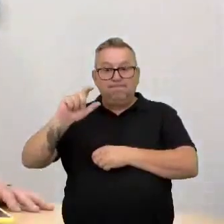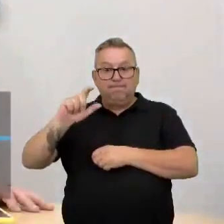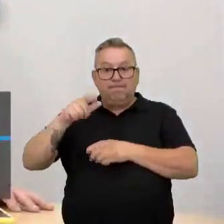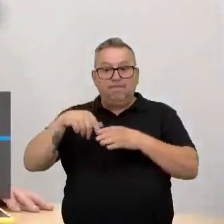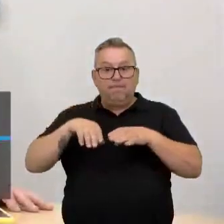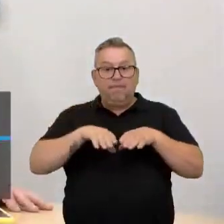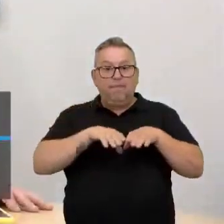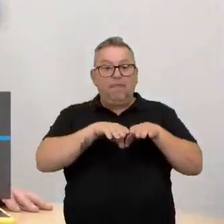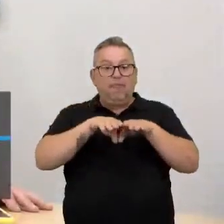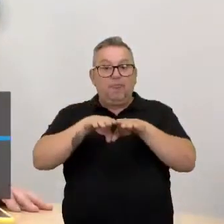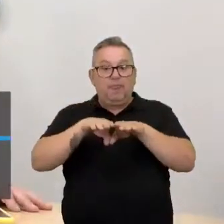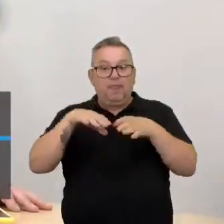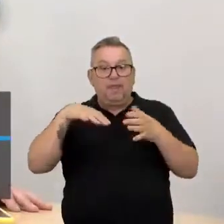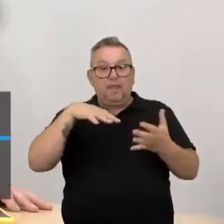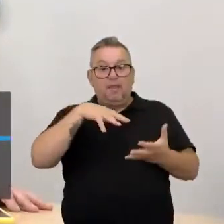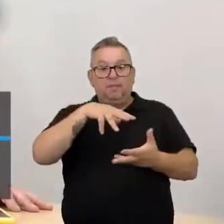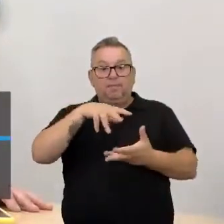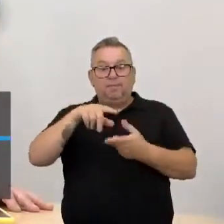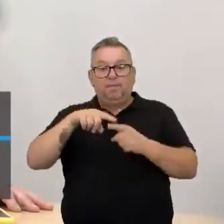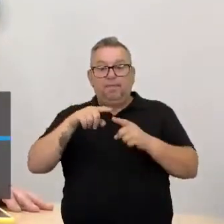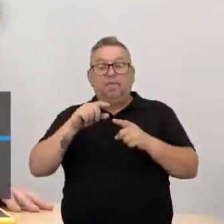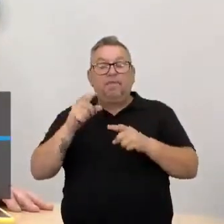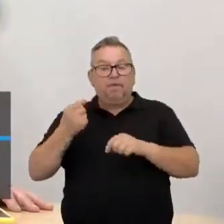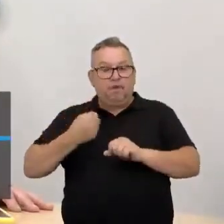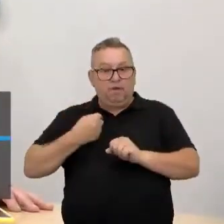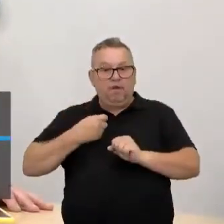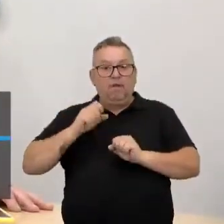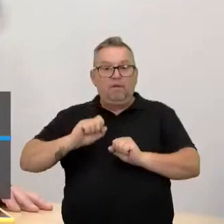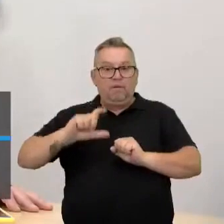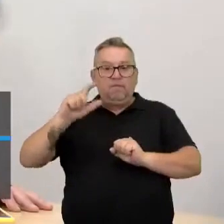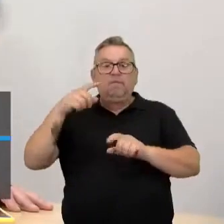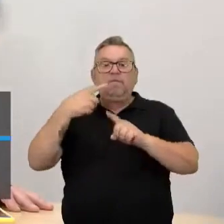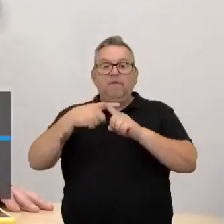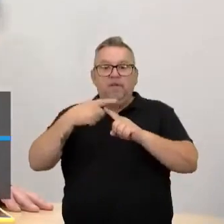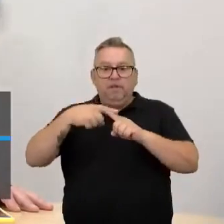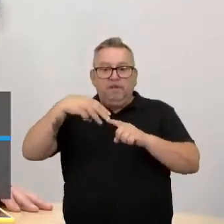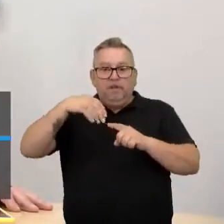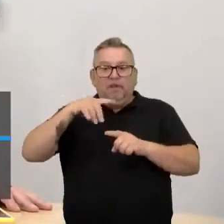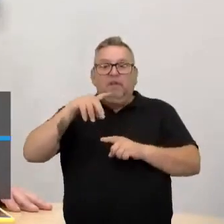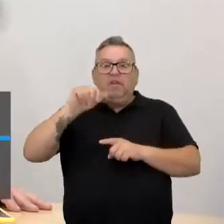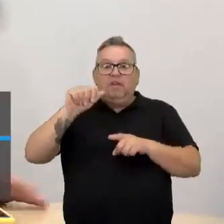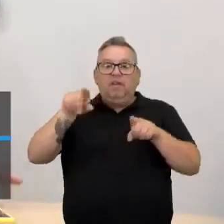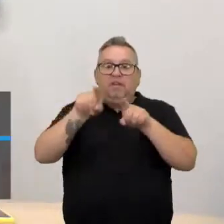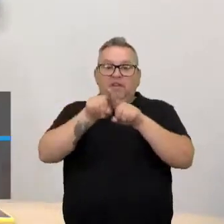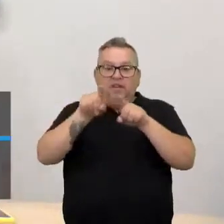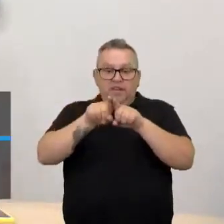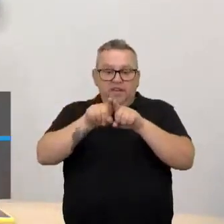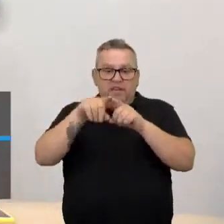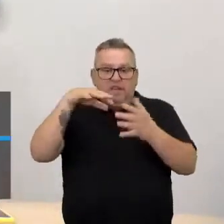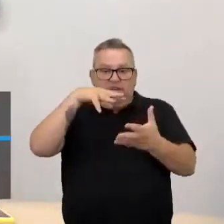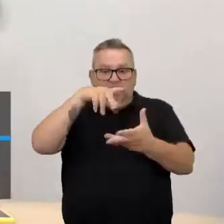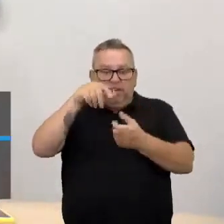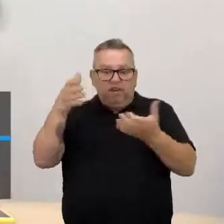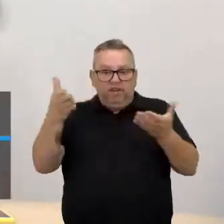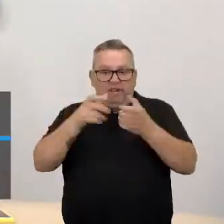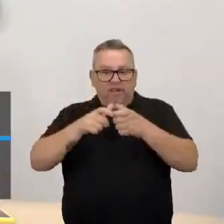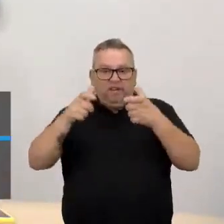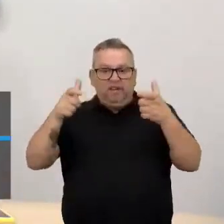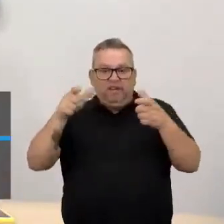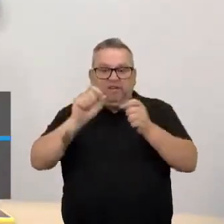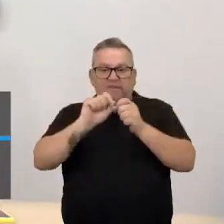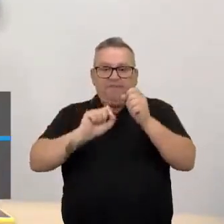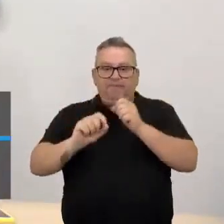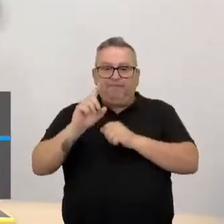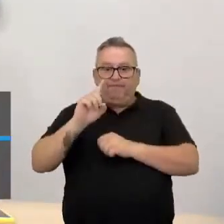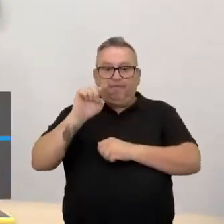padrões mundiais, ainda é um valor elevado, né? Porque a média, né, do mundo hoje de crescimento vegetativo está em torno